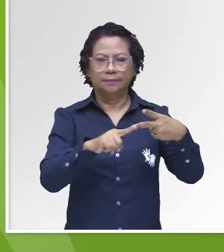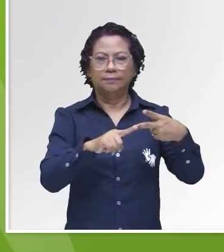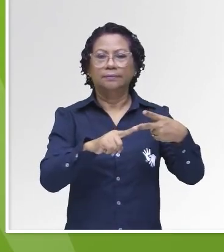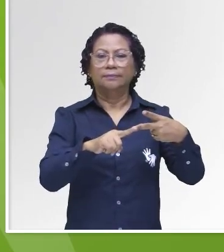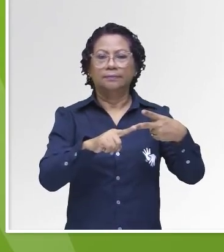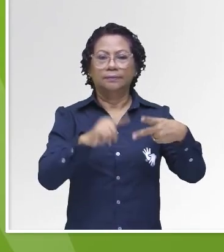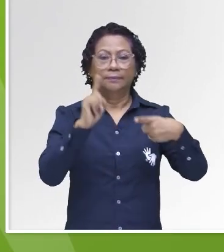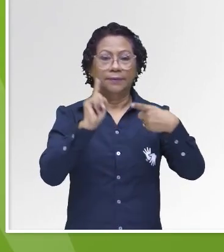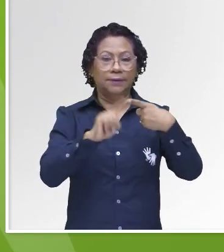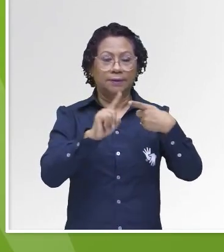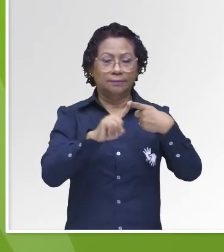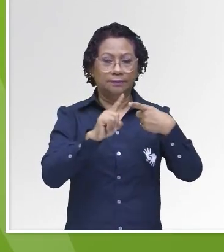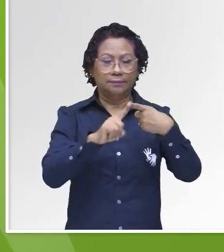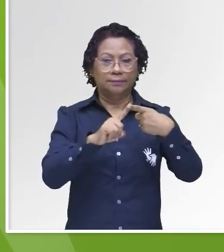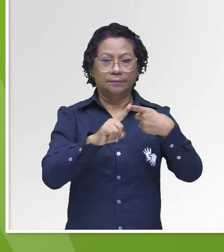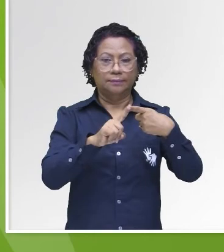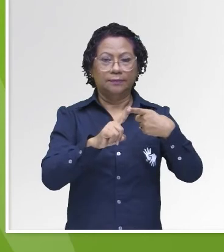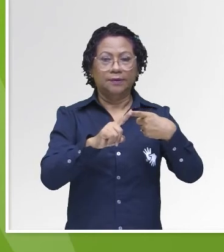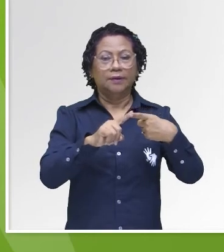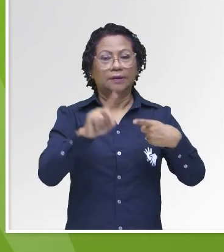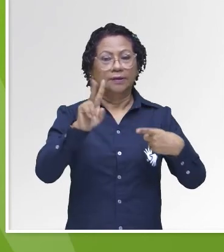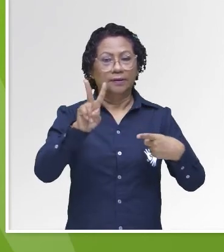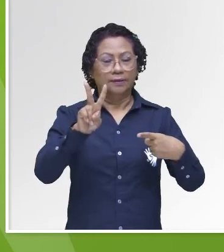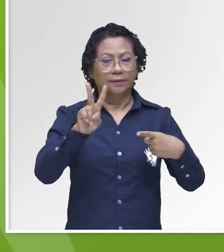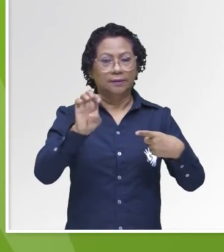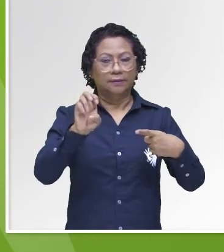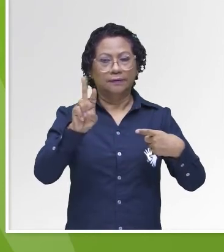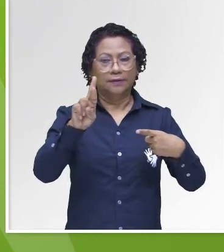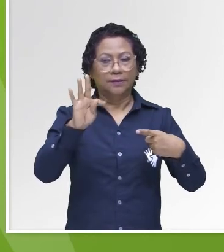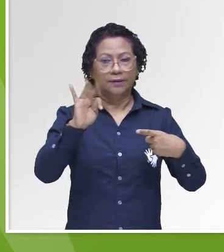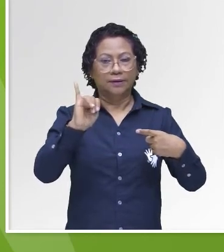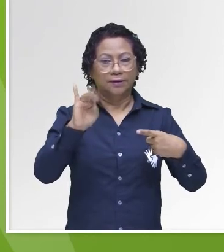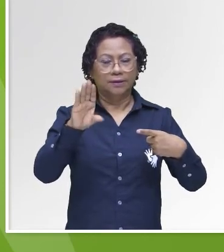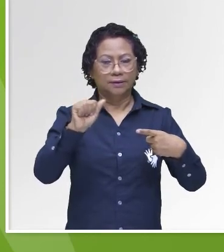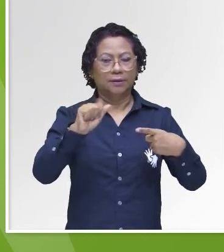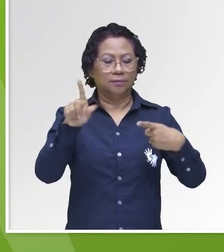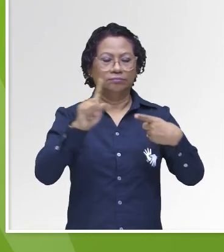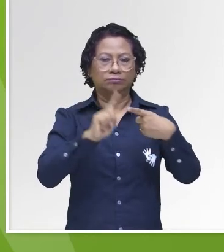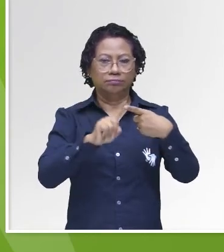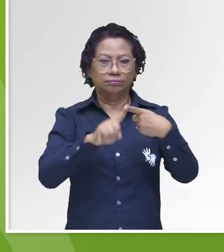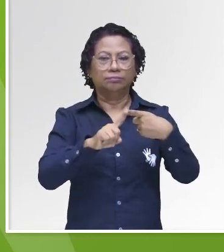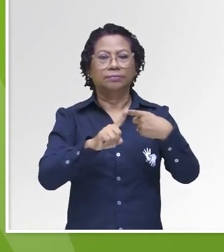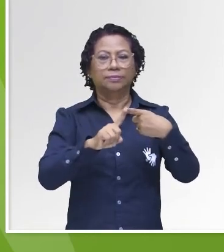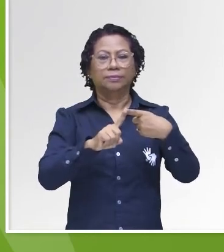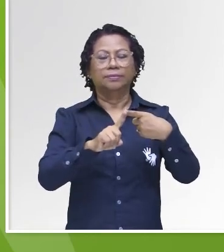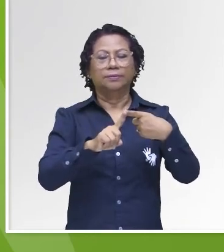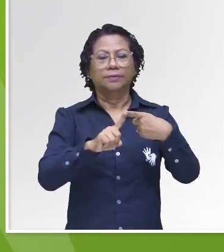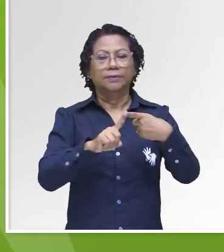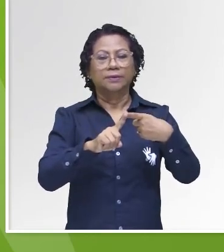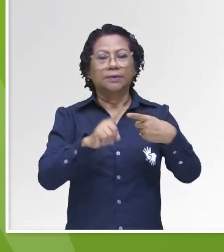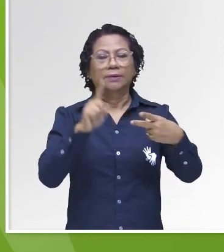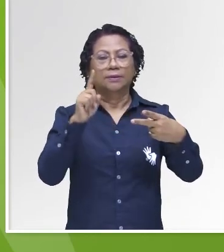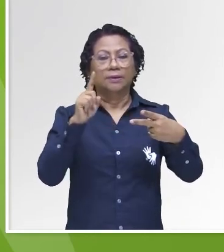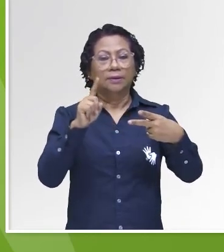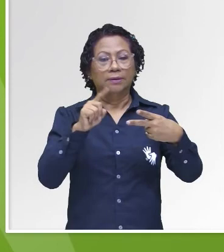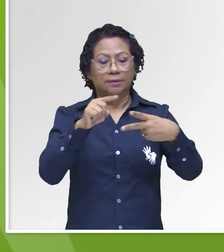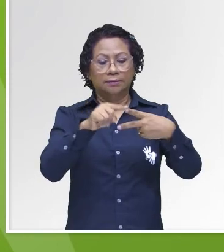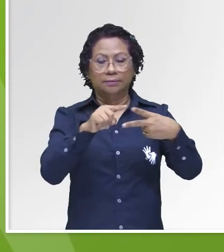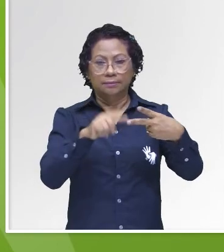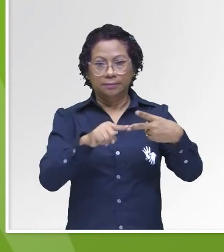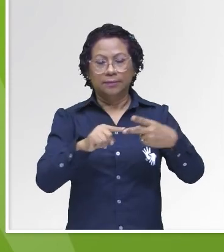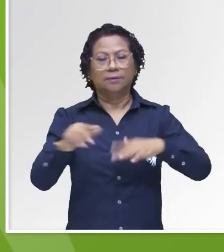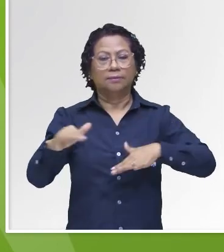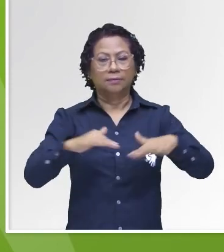movimento vertical. Na vertical nós temos essas equações, porque são as equações do